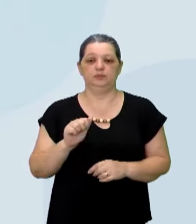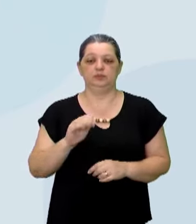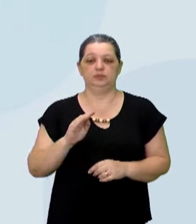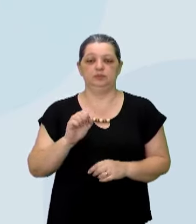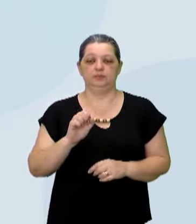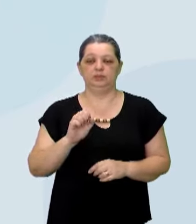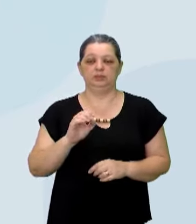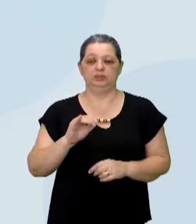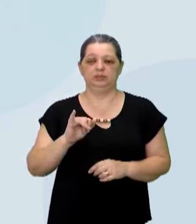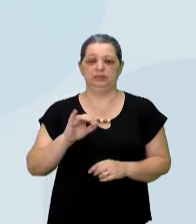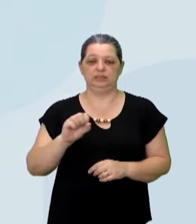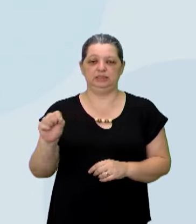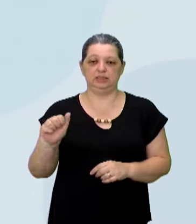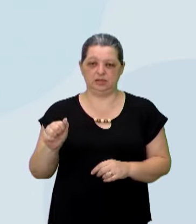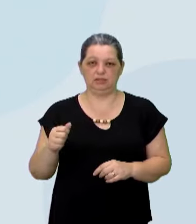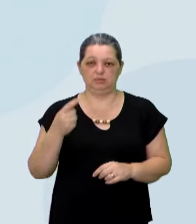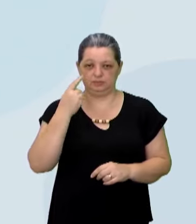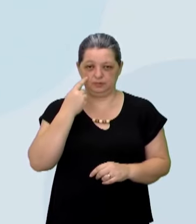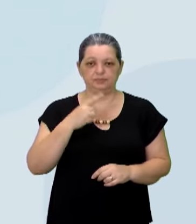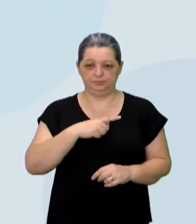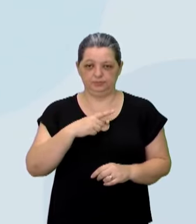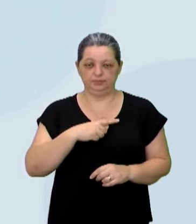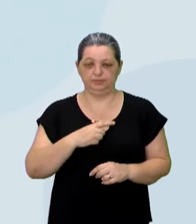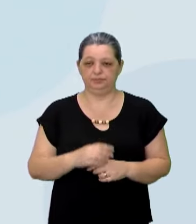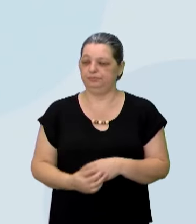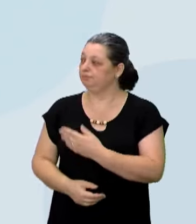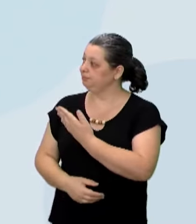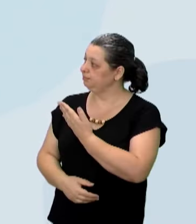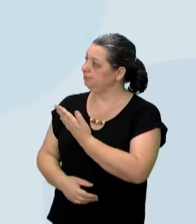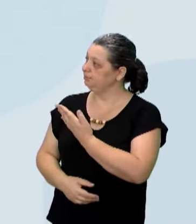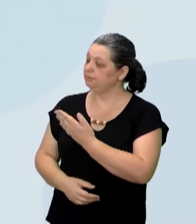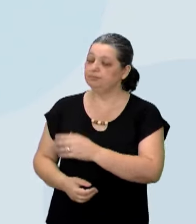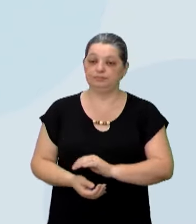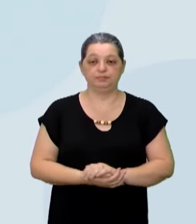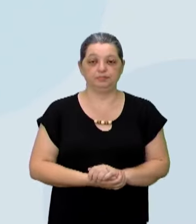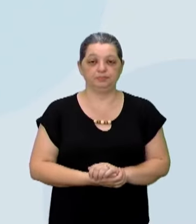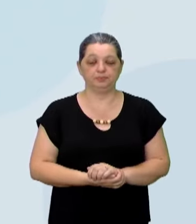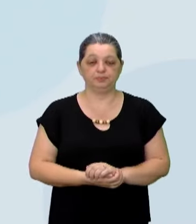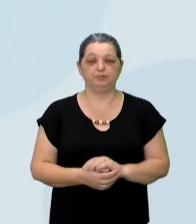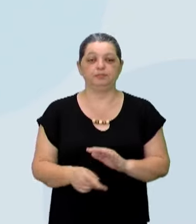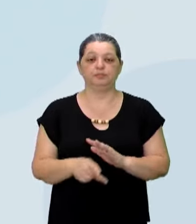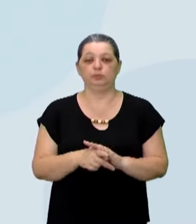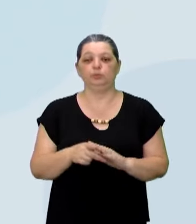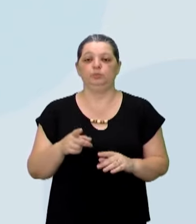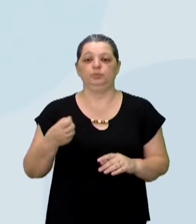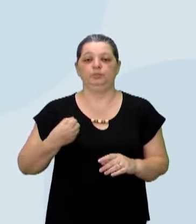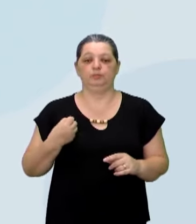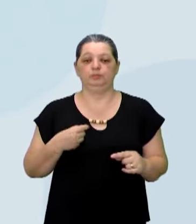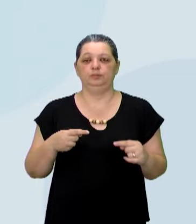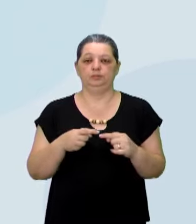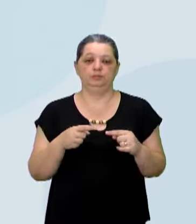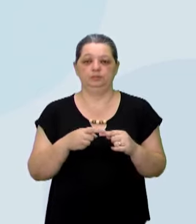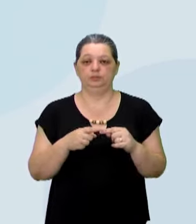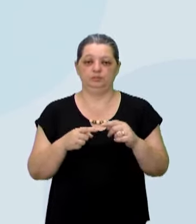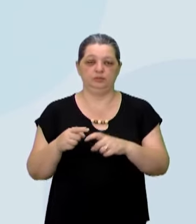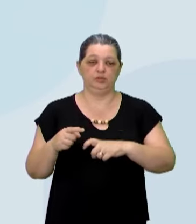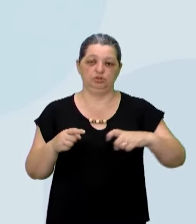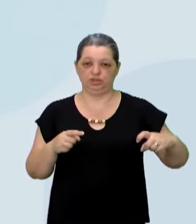abscissa, né? Tá aqui, Legal. até tá aqui no seu problema, ó. A abscissa é o valor associado ao eixo X.